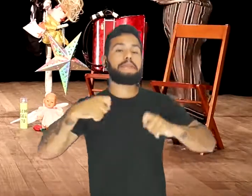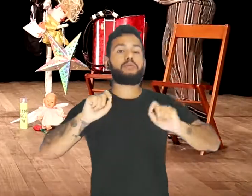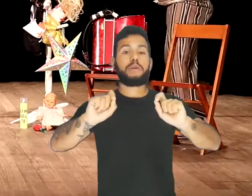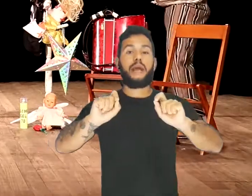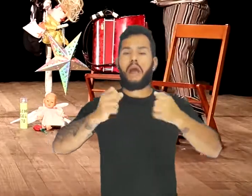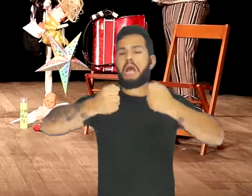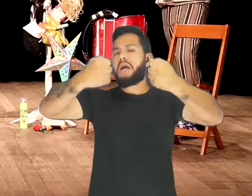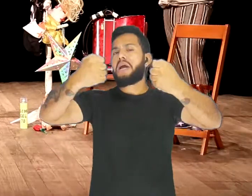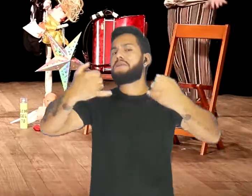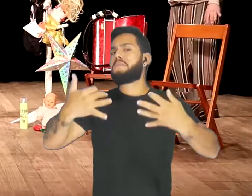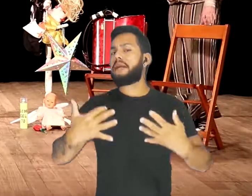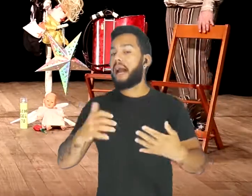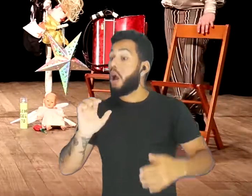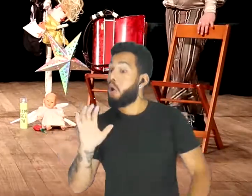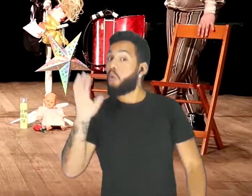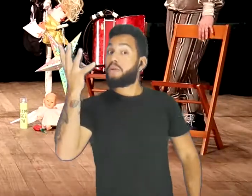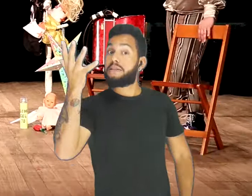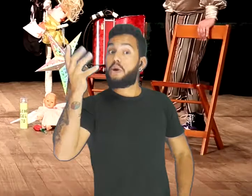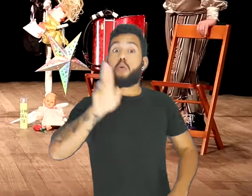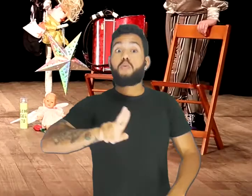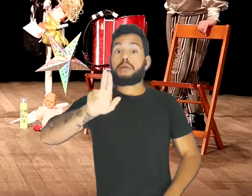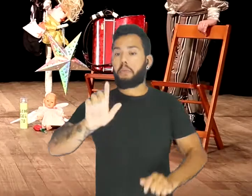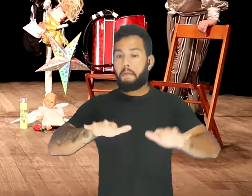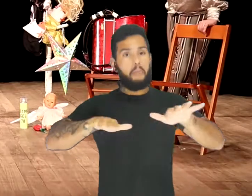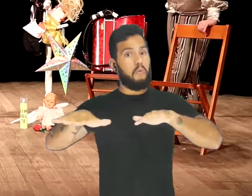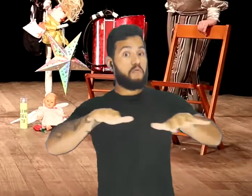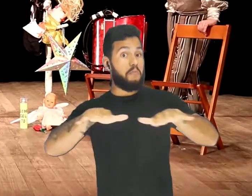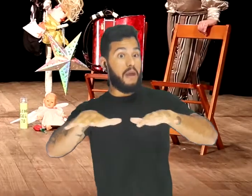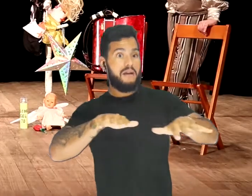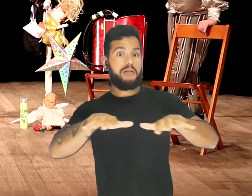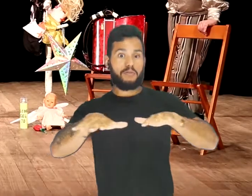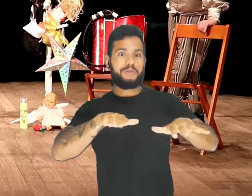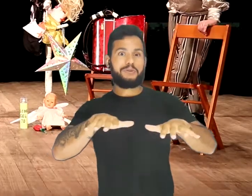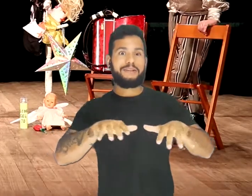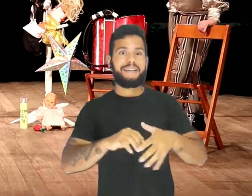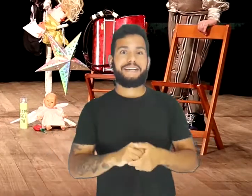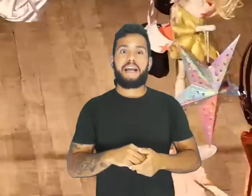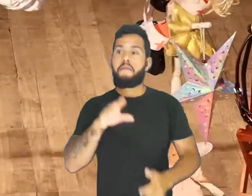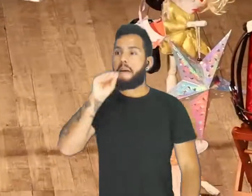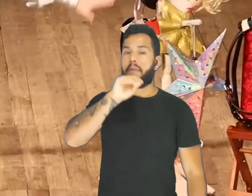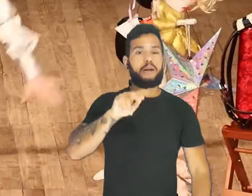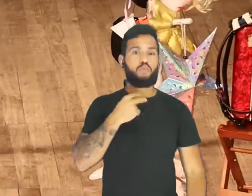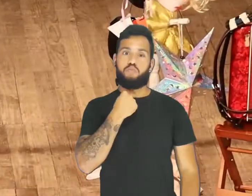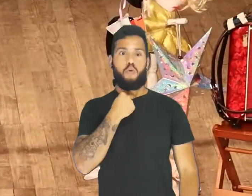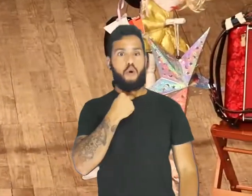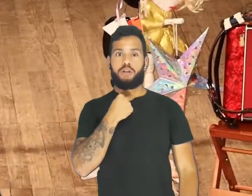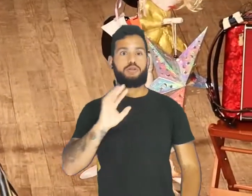ó. A mímica, a gente tem que explicar uma situação através